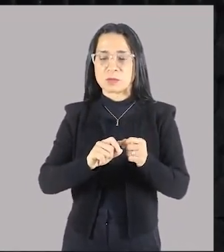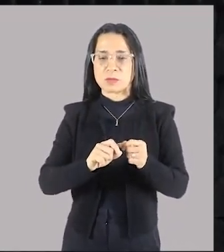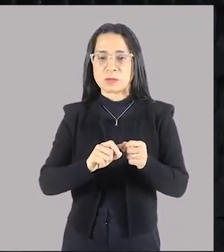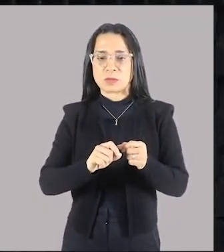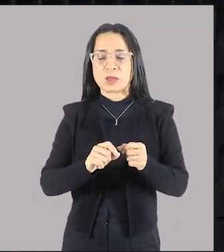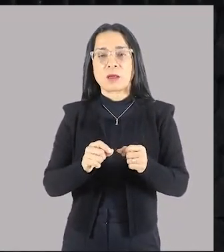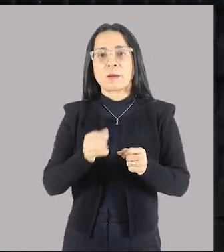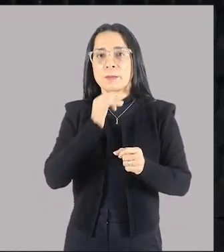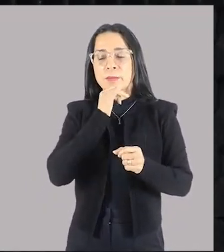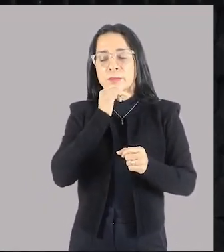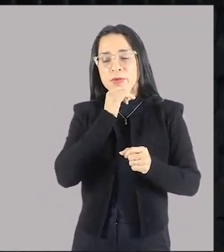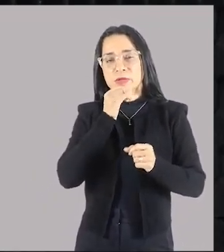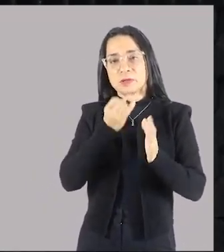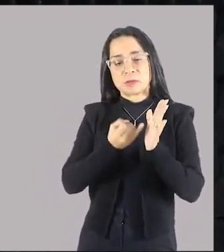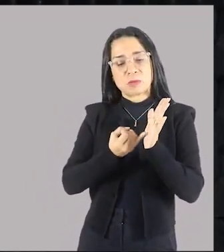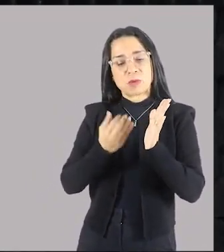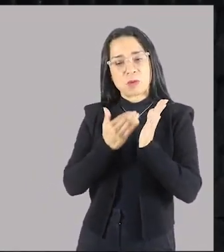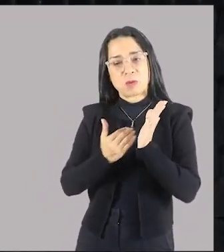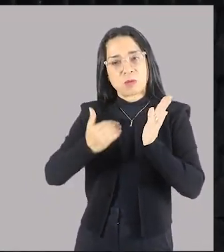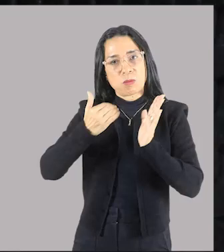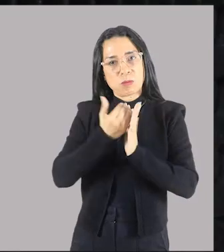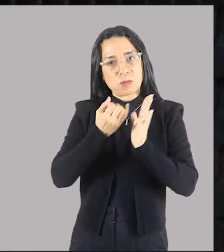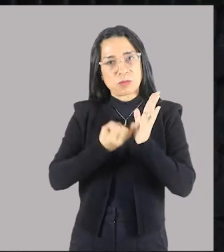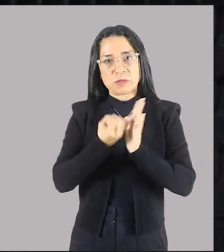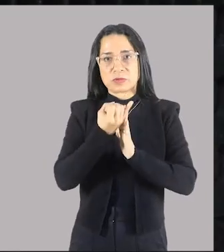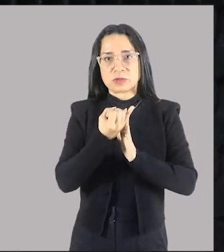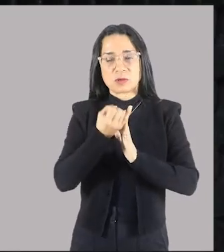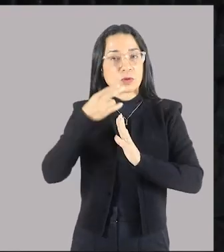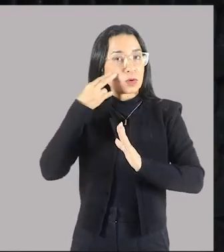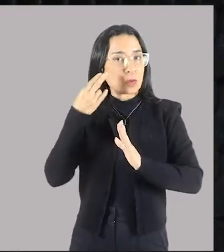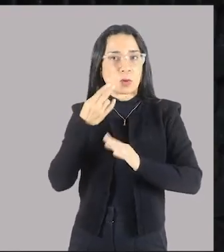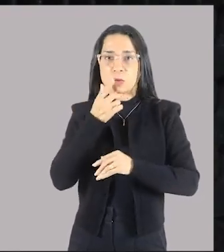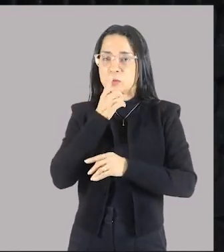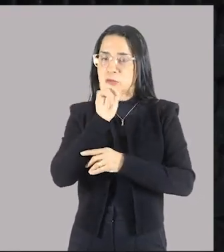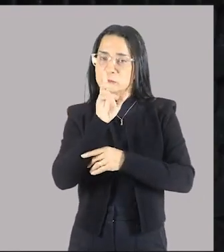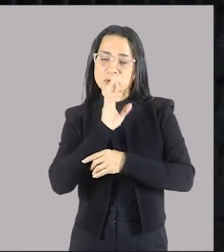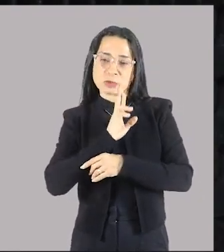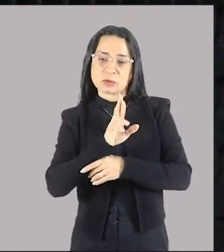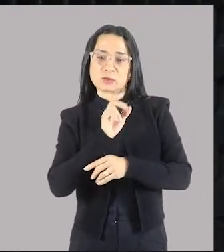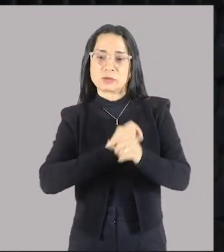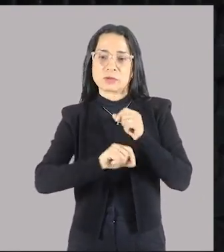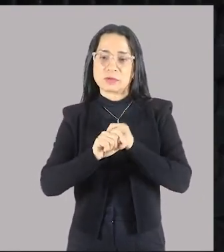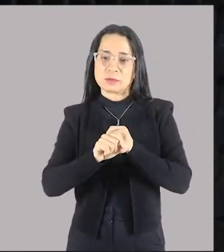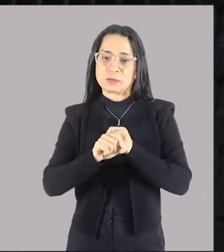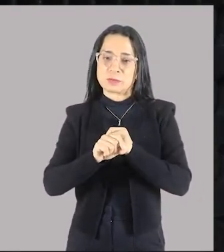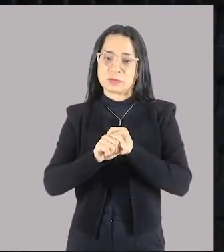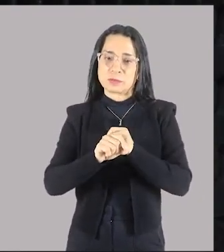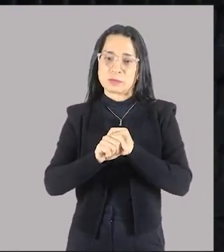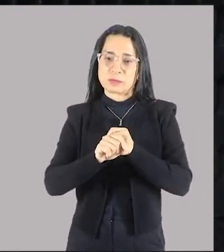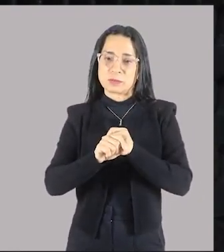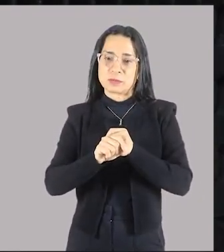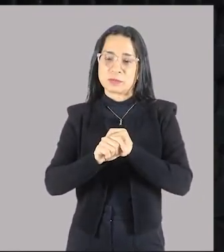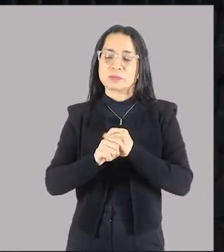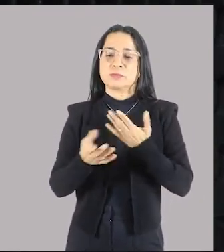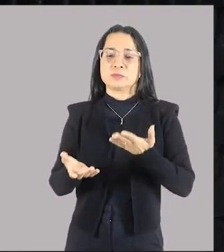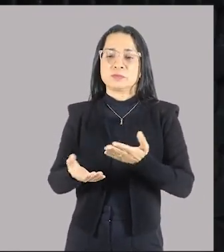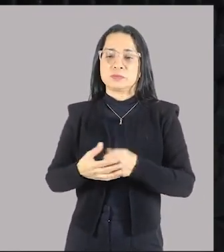o Collor não conseguiu resolver, nem com o plano Collor 1, nem com o 2, então deixou como herança para esse governo uma